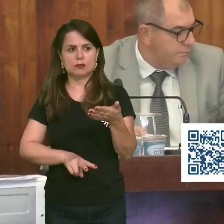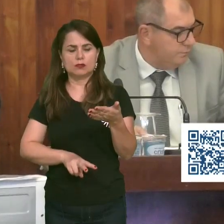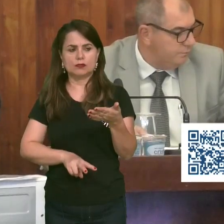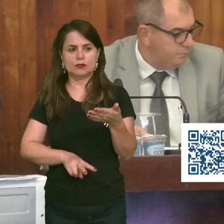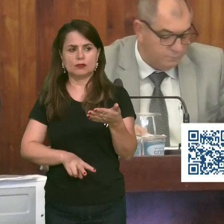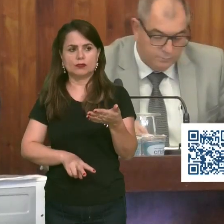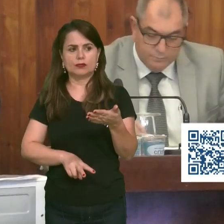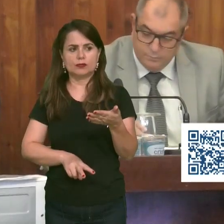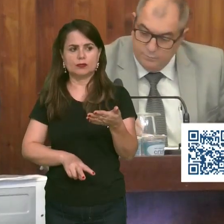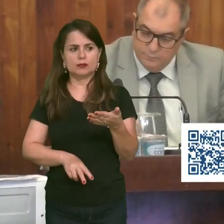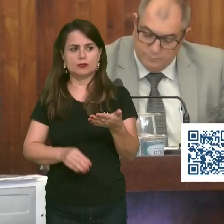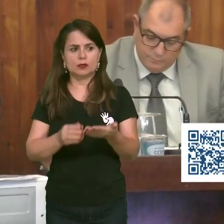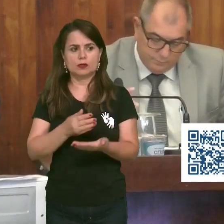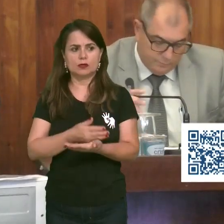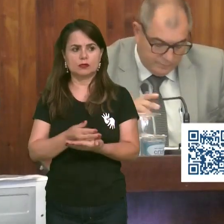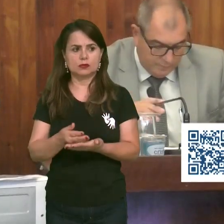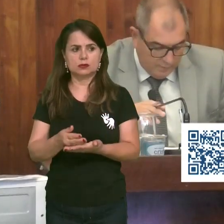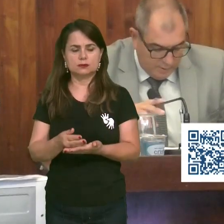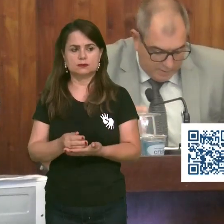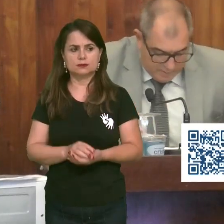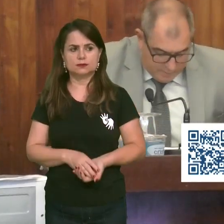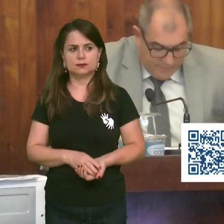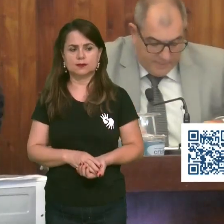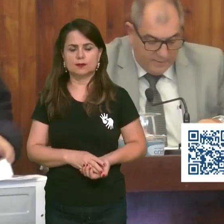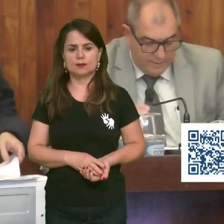de a leitura do requerimento